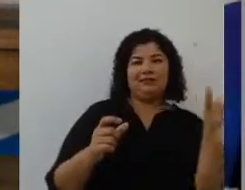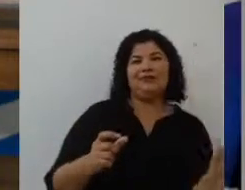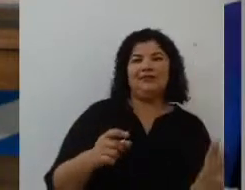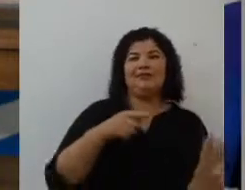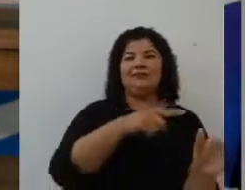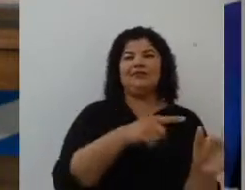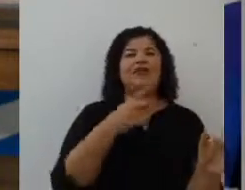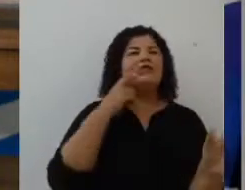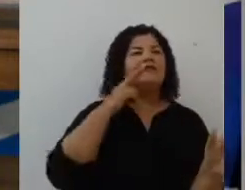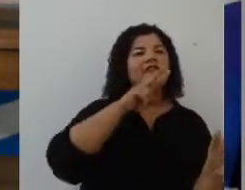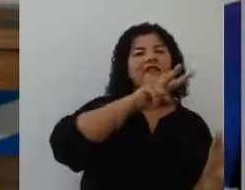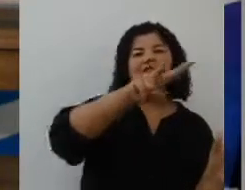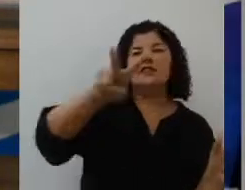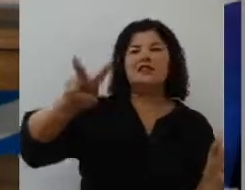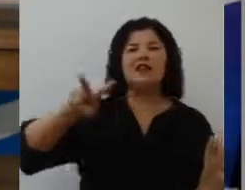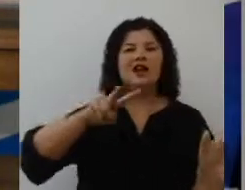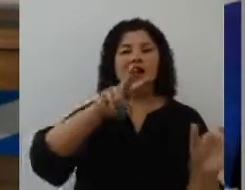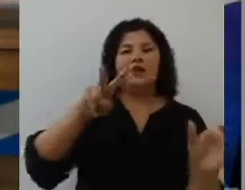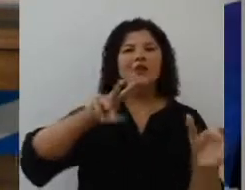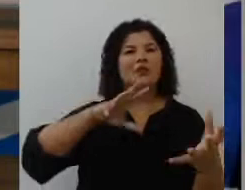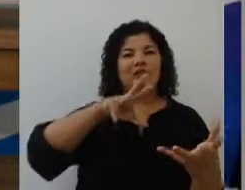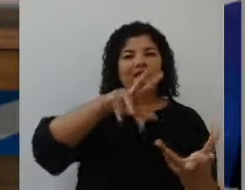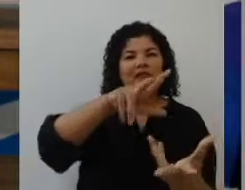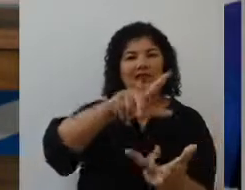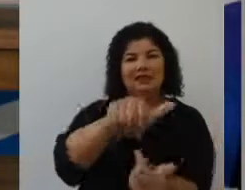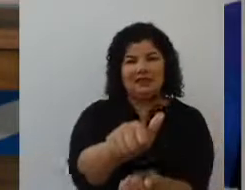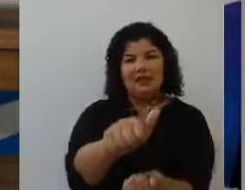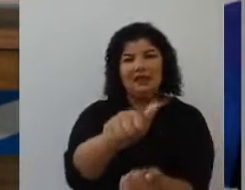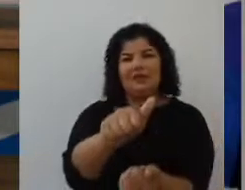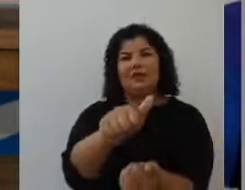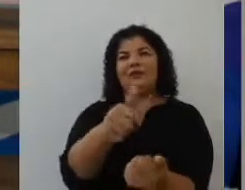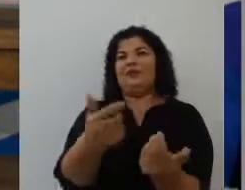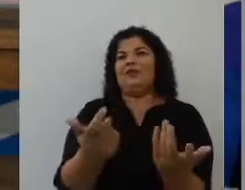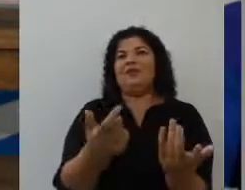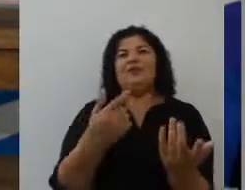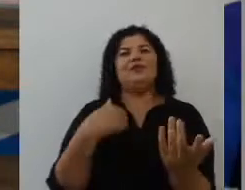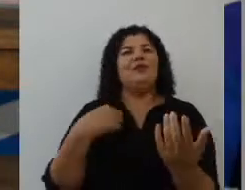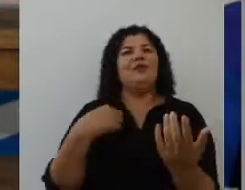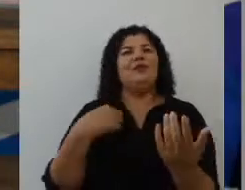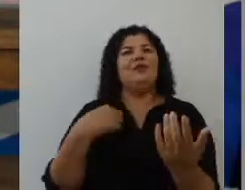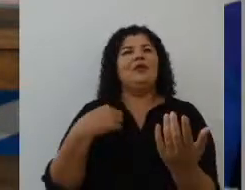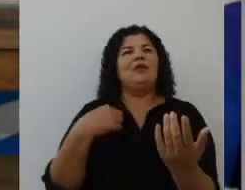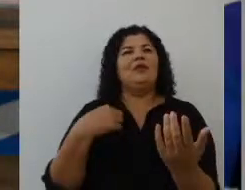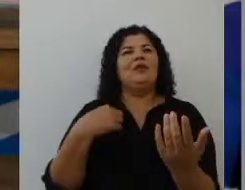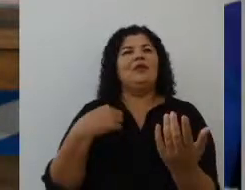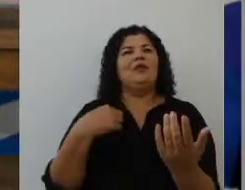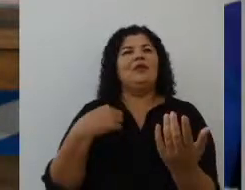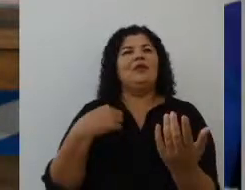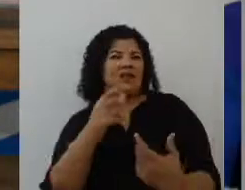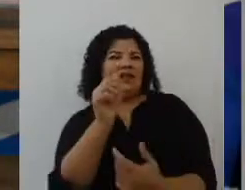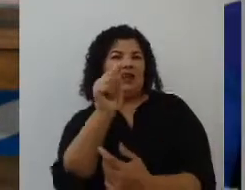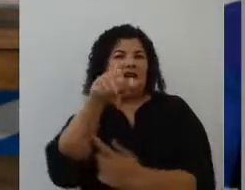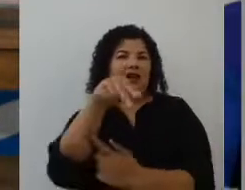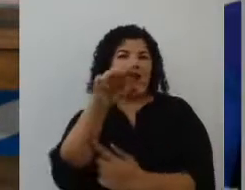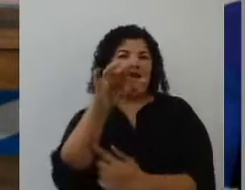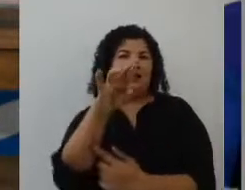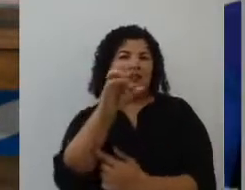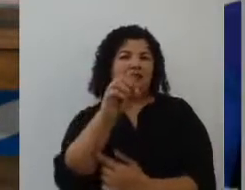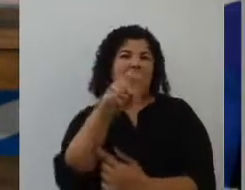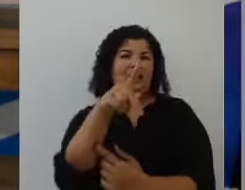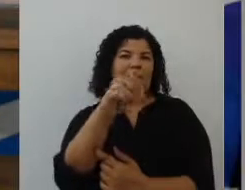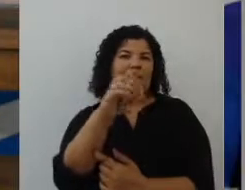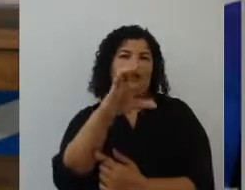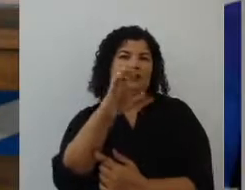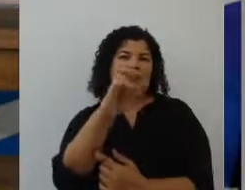a visão geral e universal de mundo, tá? A visão antropocêntrica também. Aqui, no romantismo, a